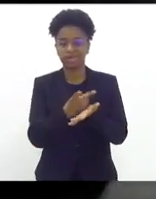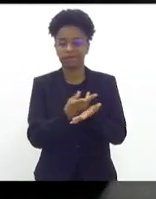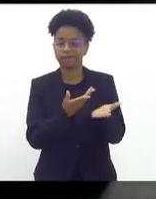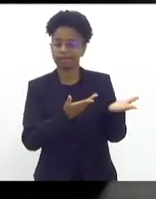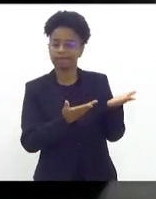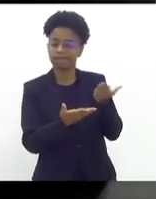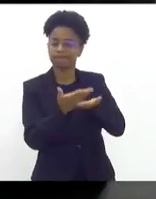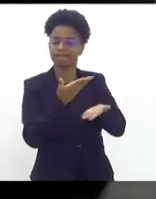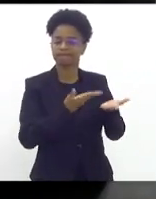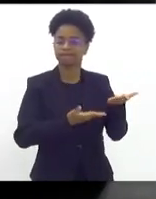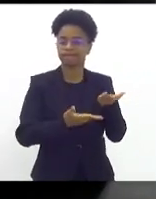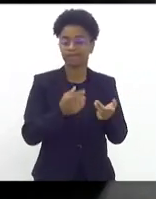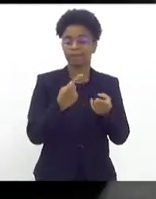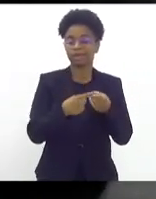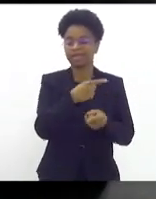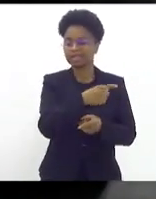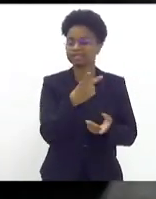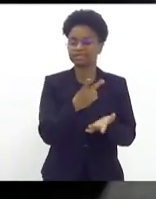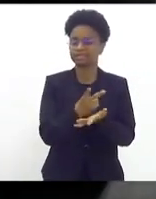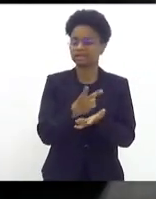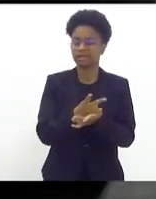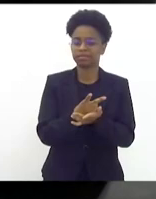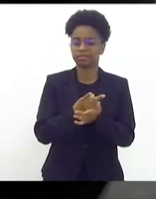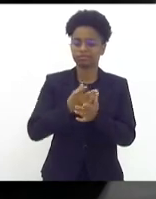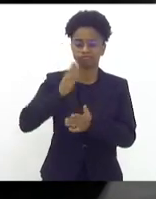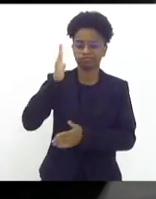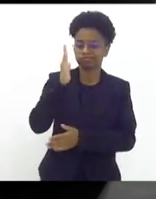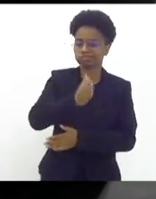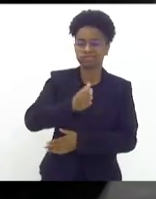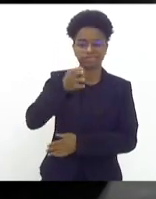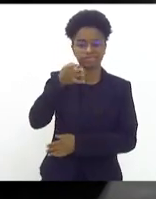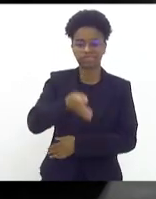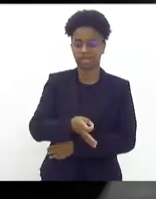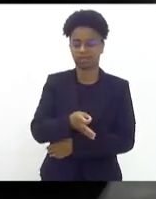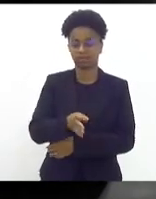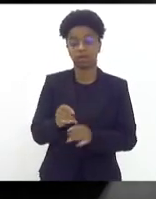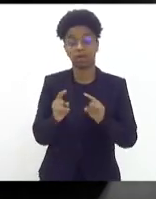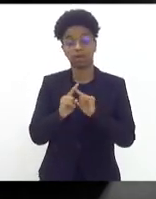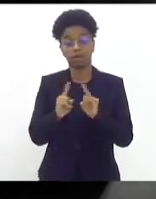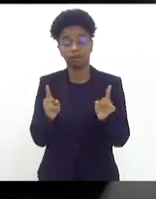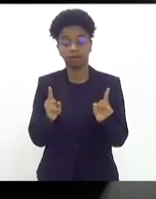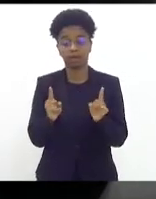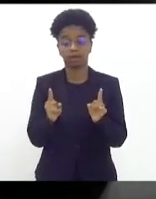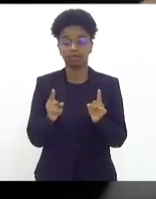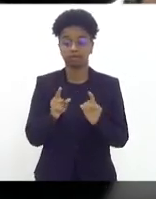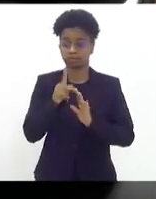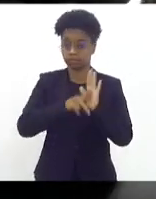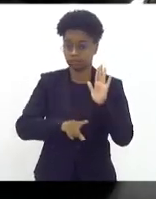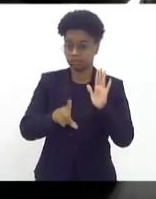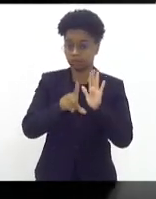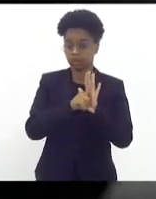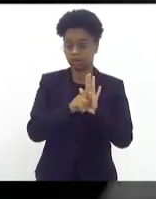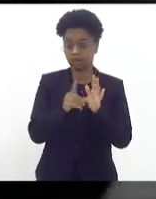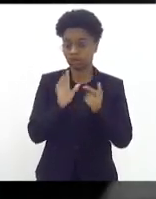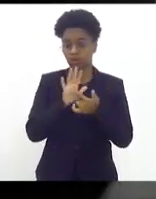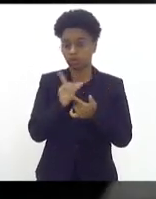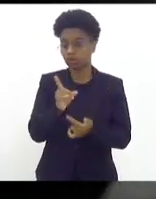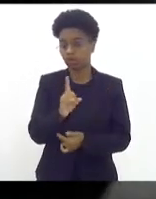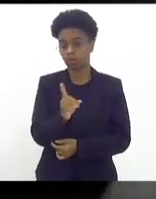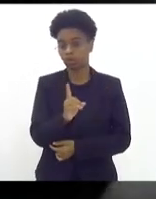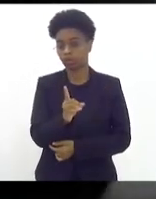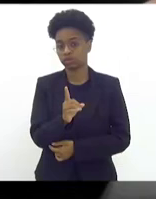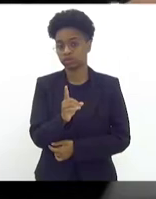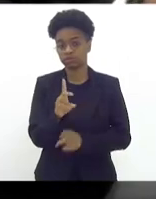Mink? Que ele é sempre muito assertivo. Mas aqui o projeto de lei não fala